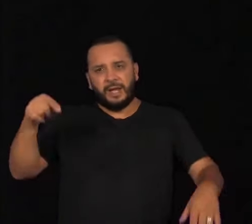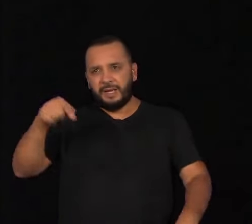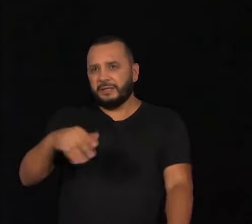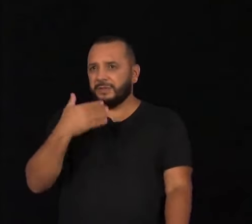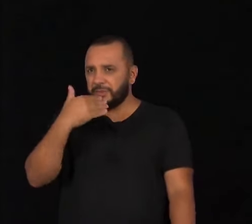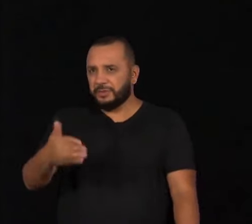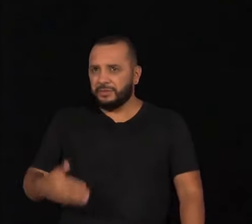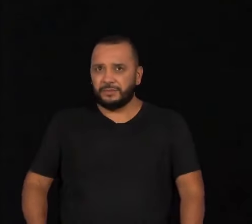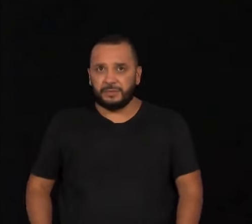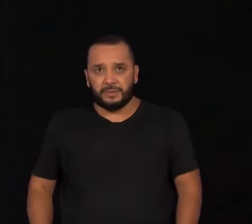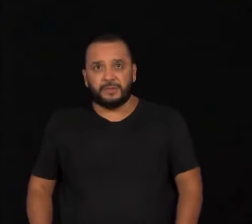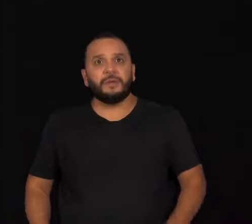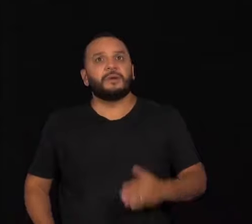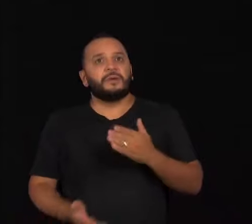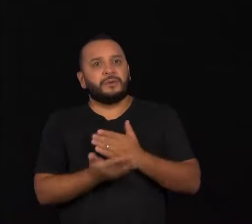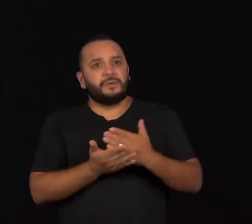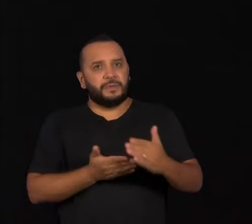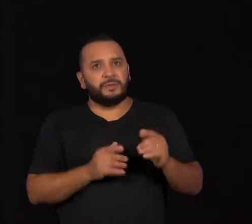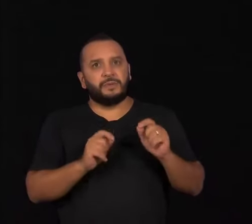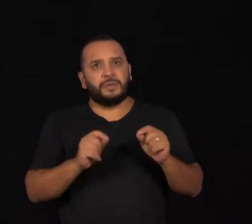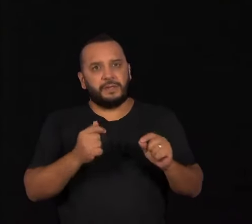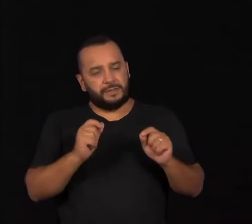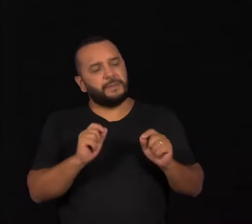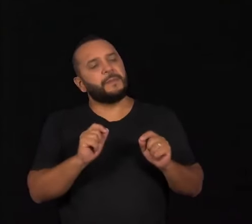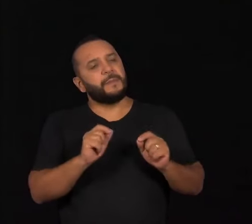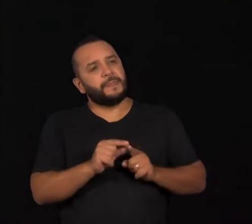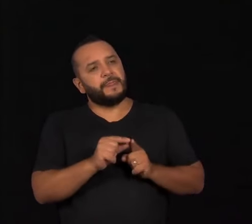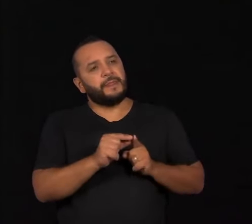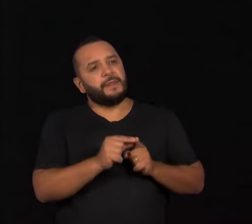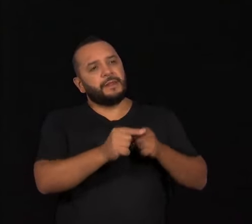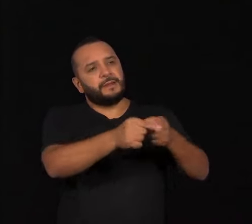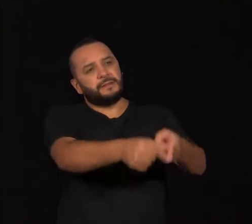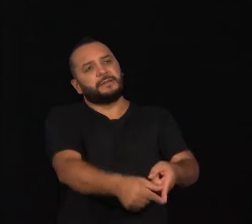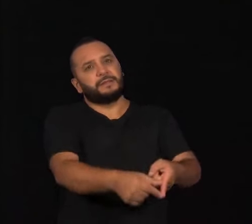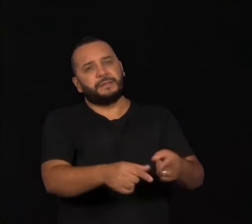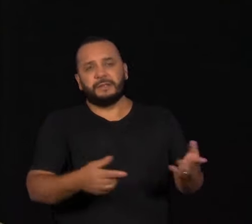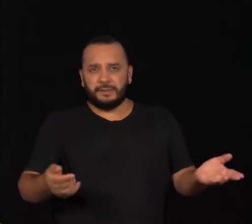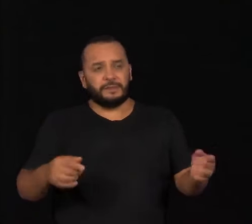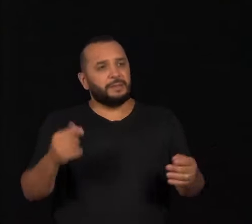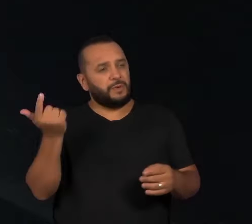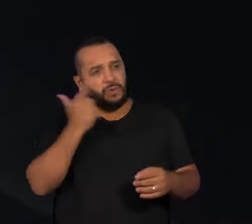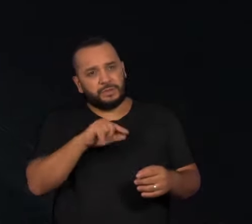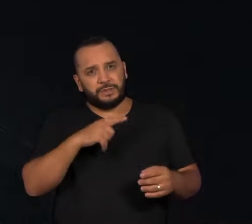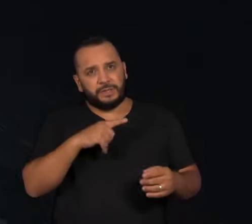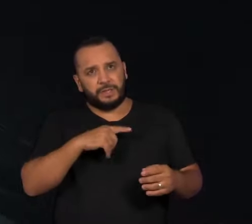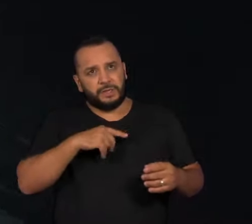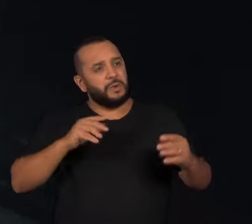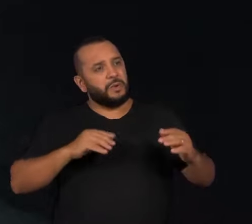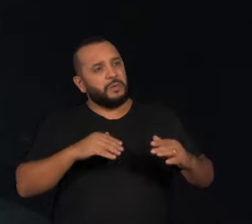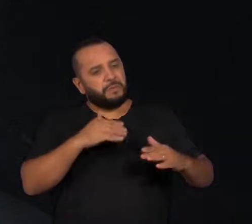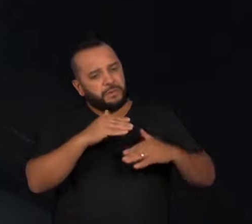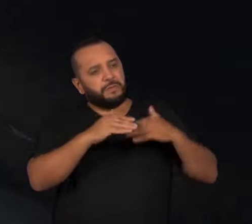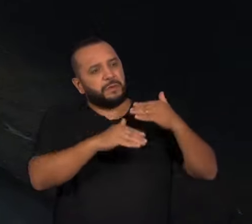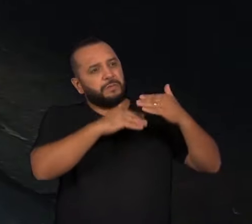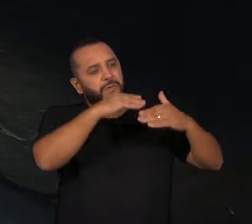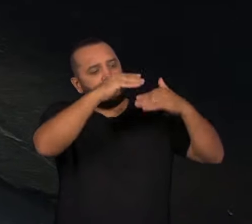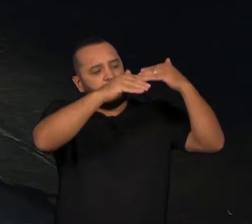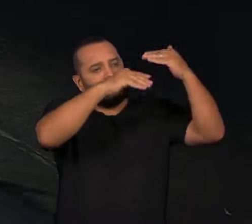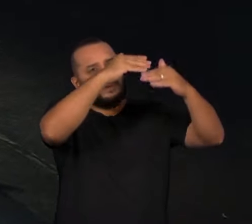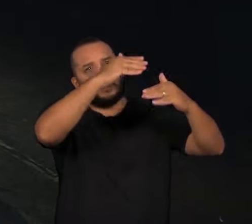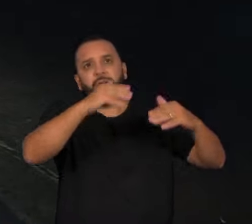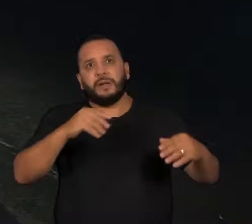Começou como uma periferia, mas hoje em dia a gente alcançou outros patamares, né? Não é mais uma periferia. Aqui só está